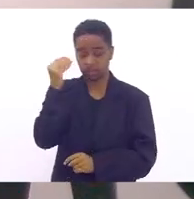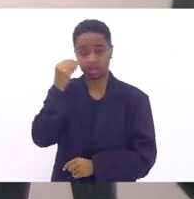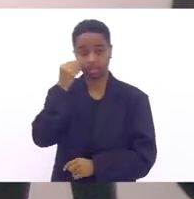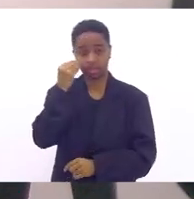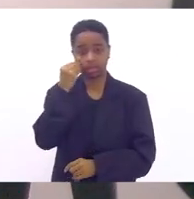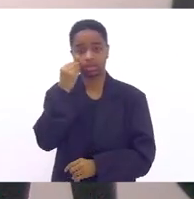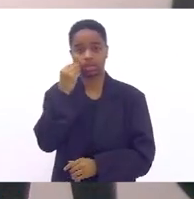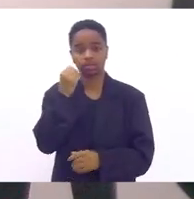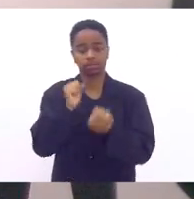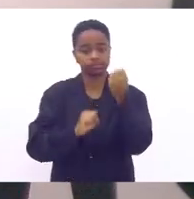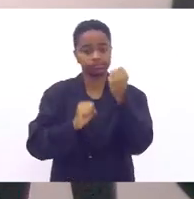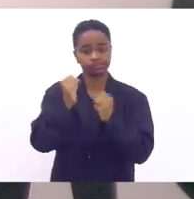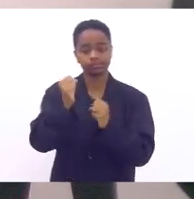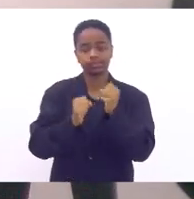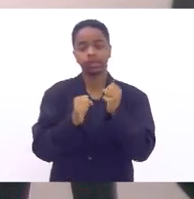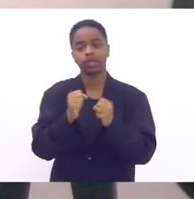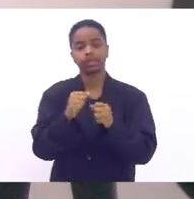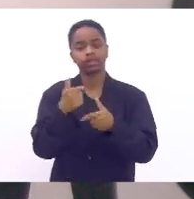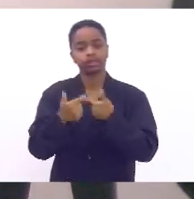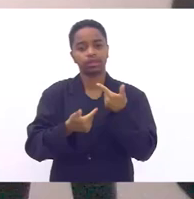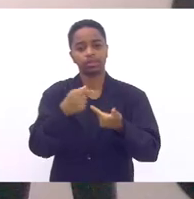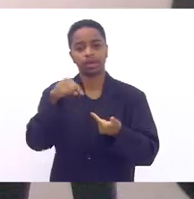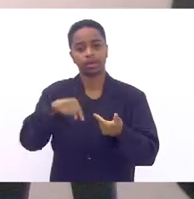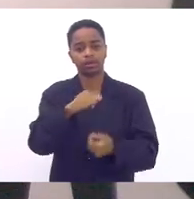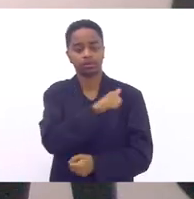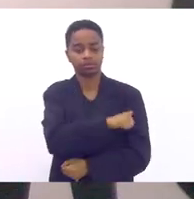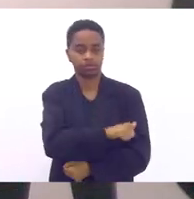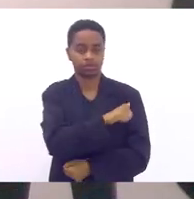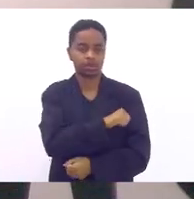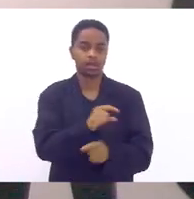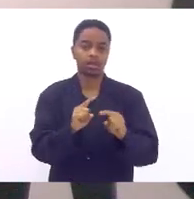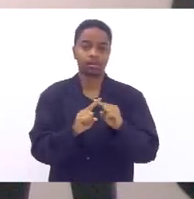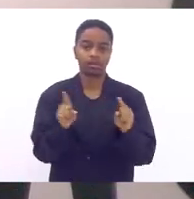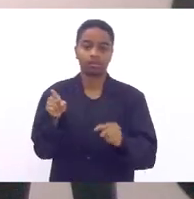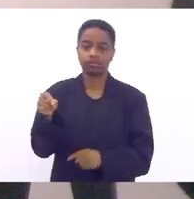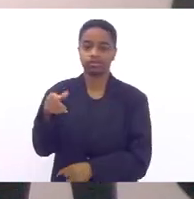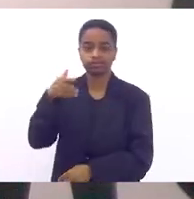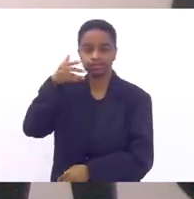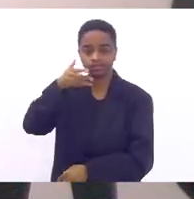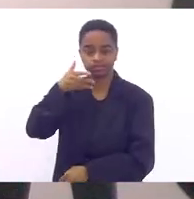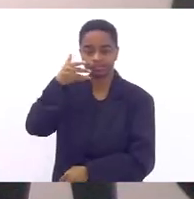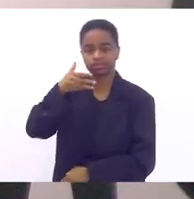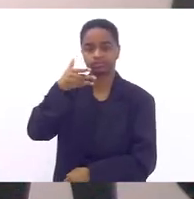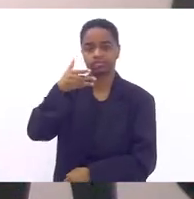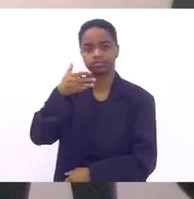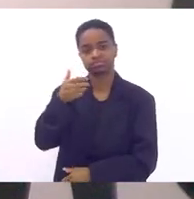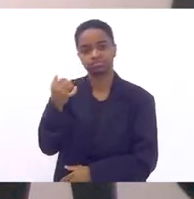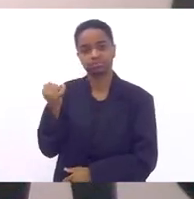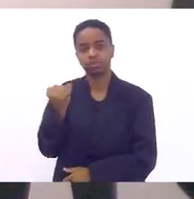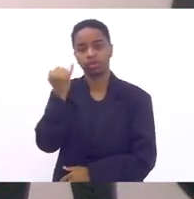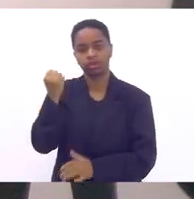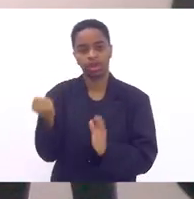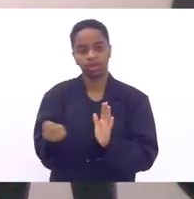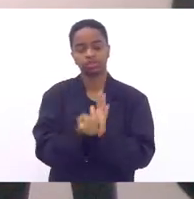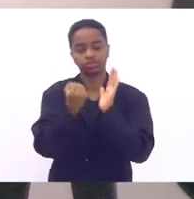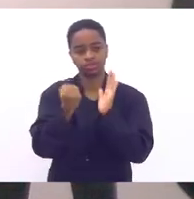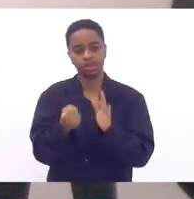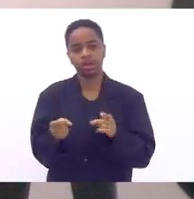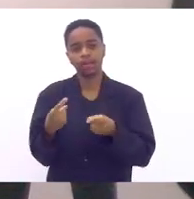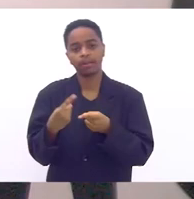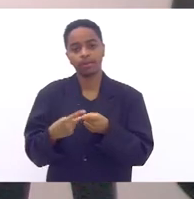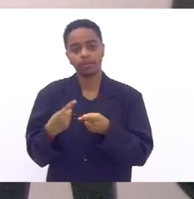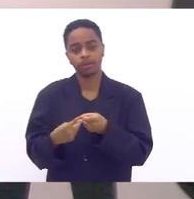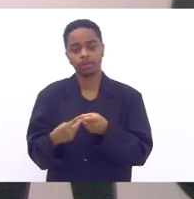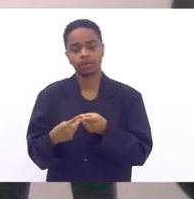de Janeiro mas eh as suas as suas palavras foram bastante marcantes Porque ela foi